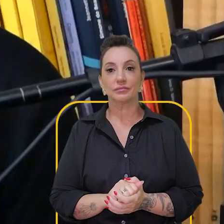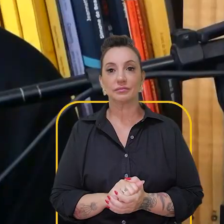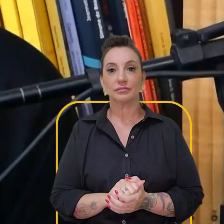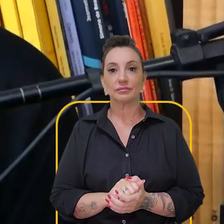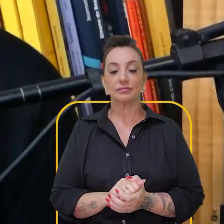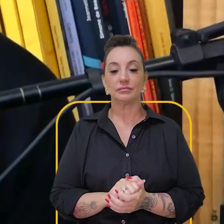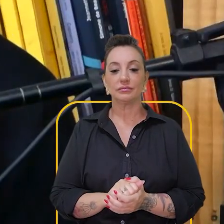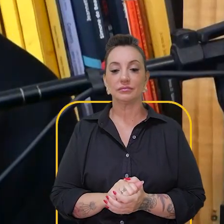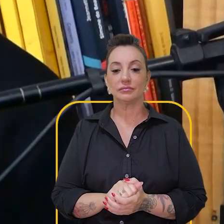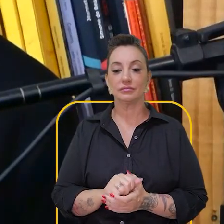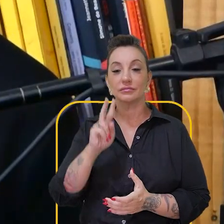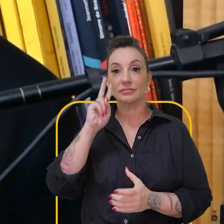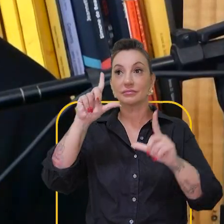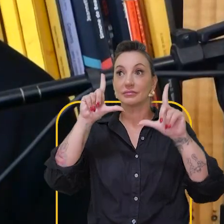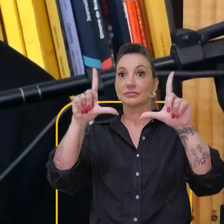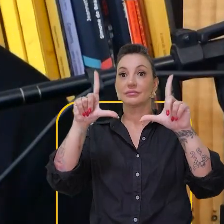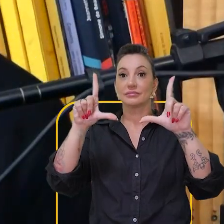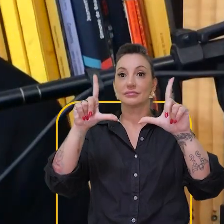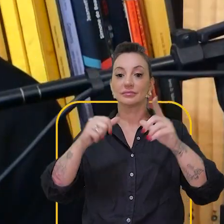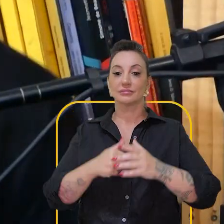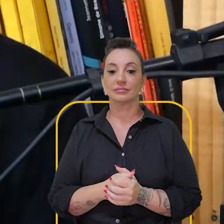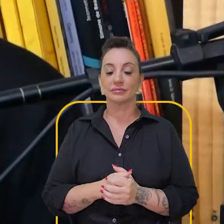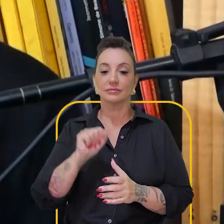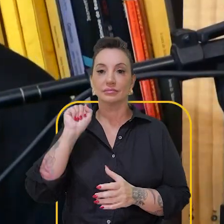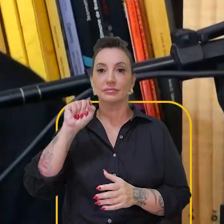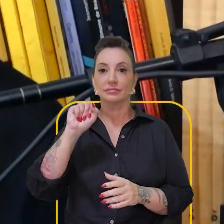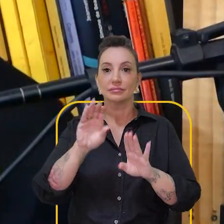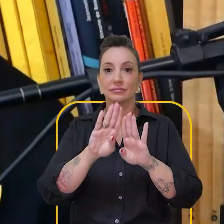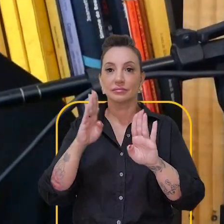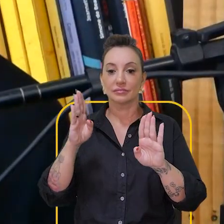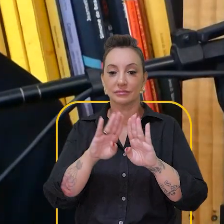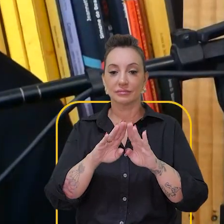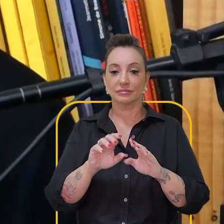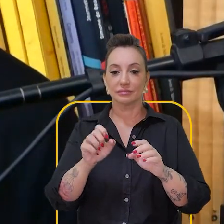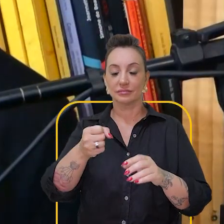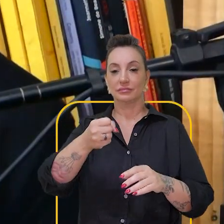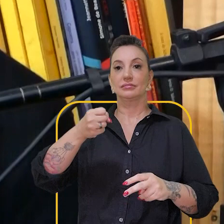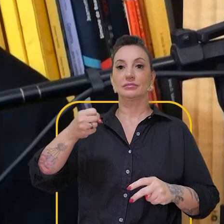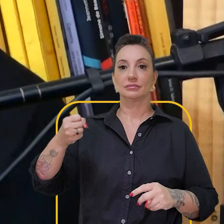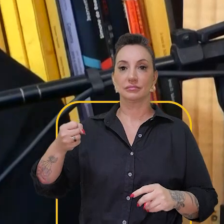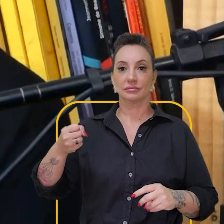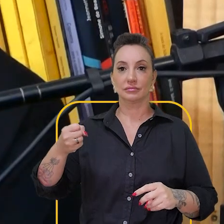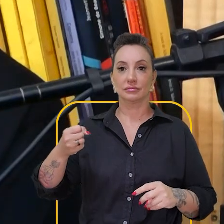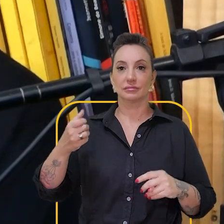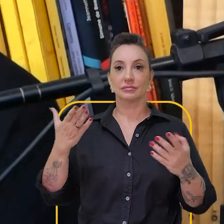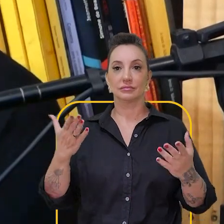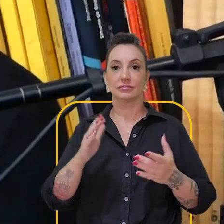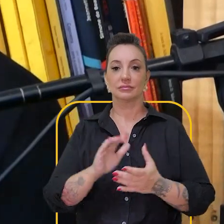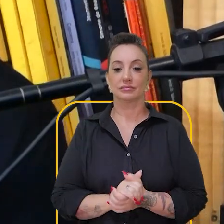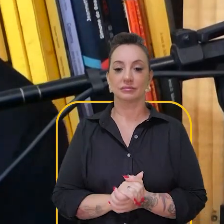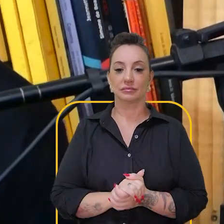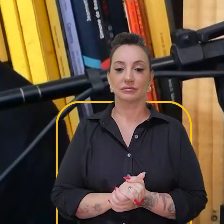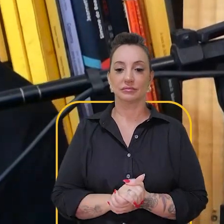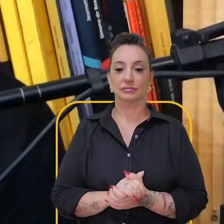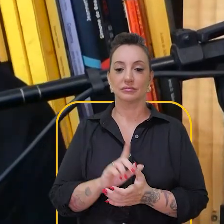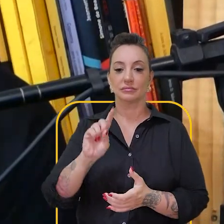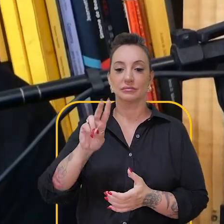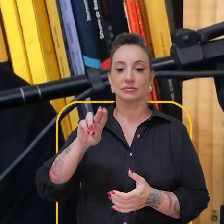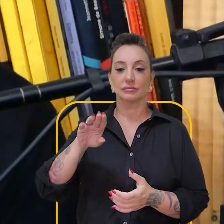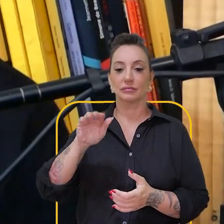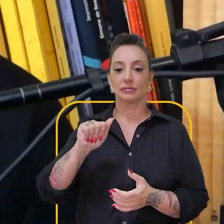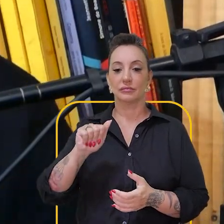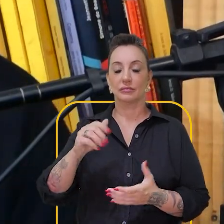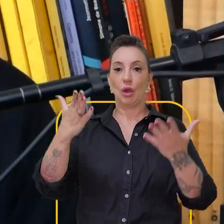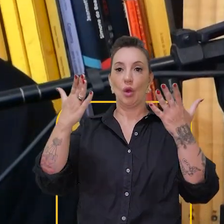Oh falei eu sou do urbano de Jundiaí Ô rapaz ô seja bem-vindo vem aí e eu cheguei faltando dois minutos para começar a aula